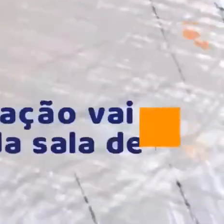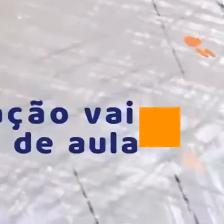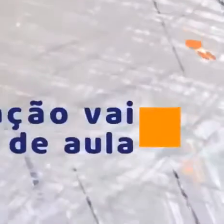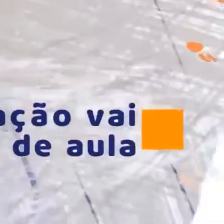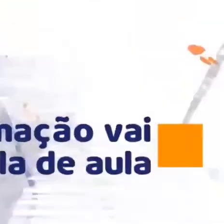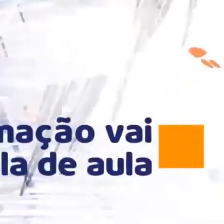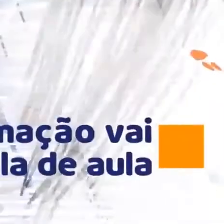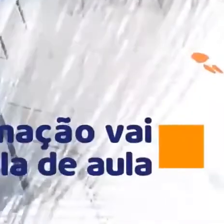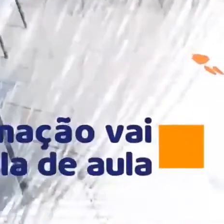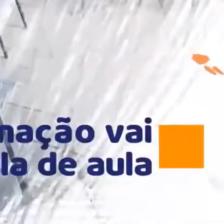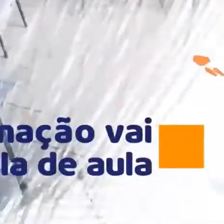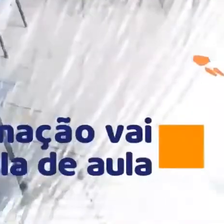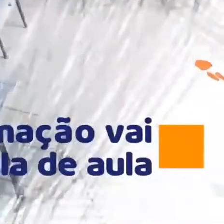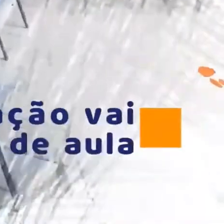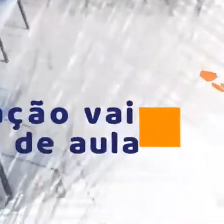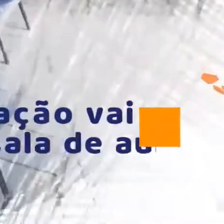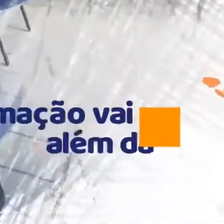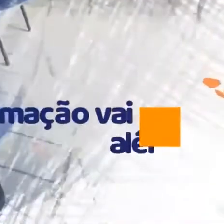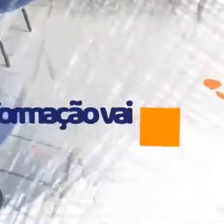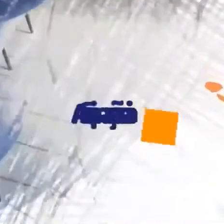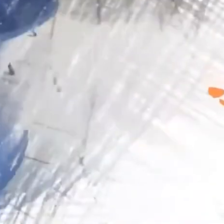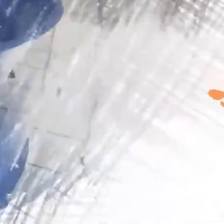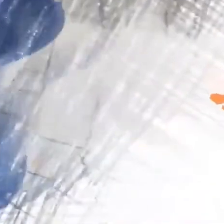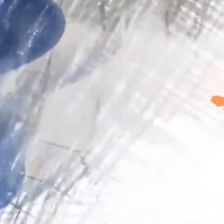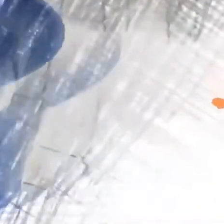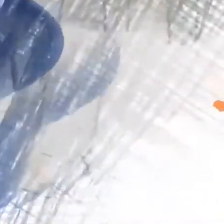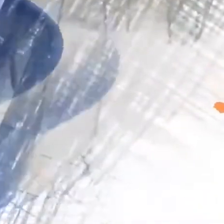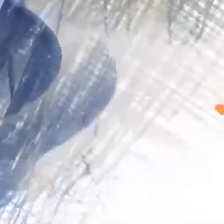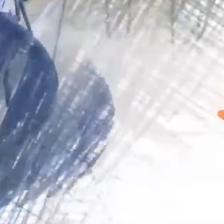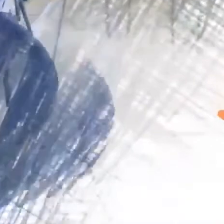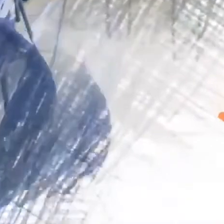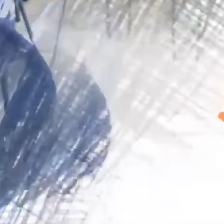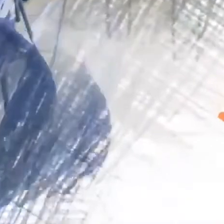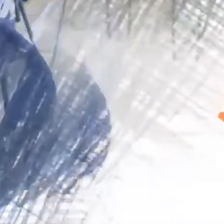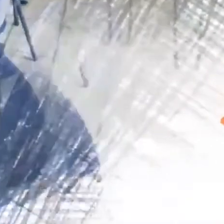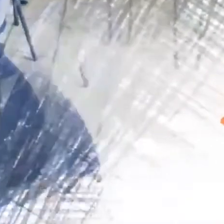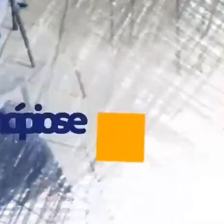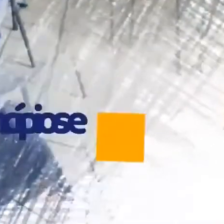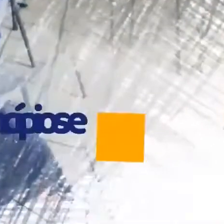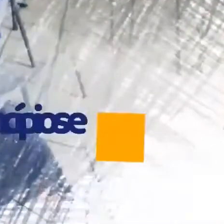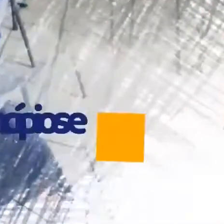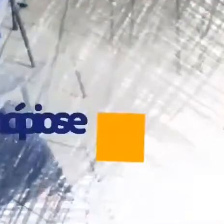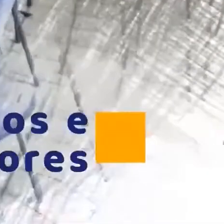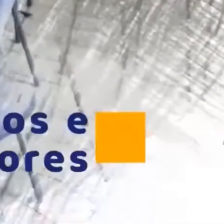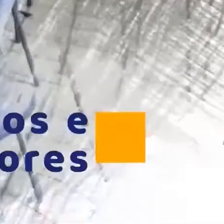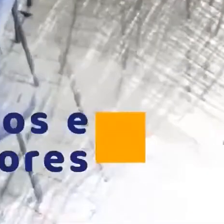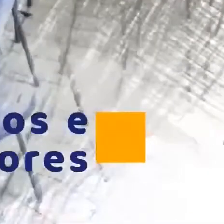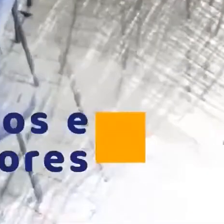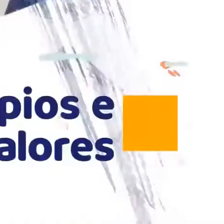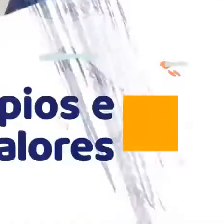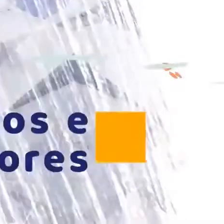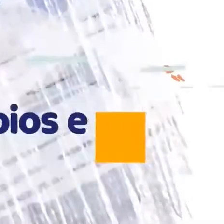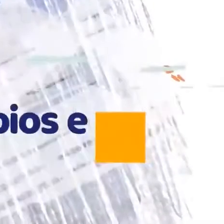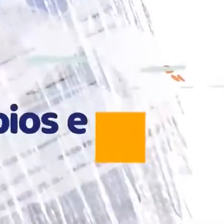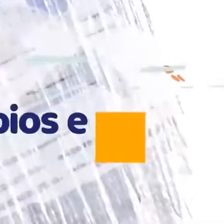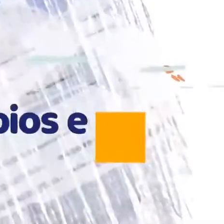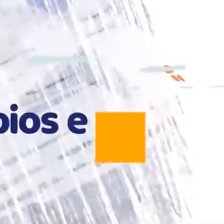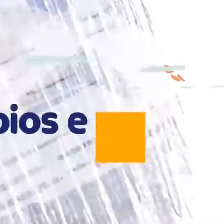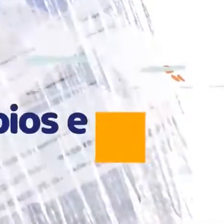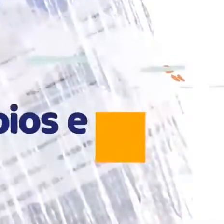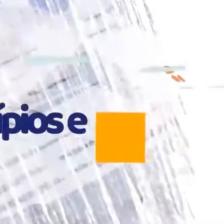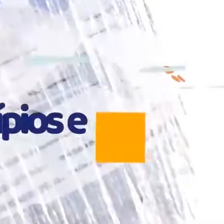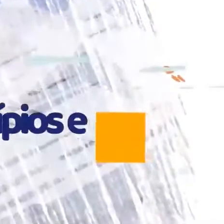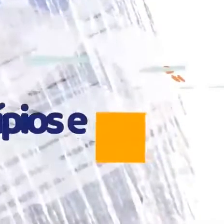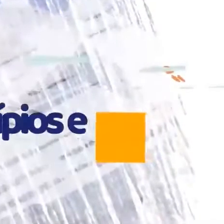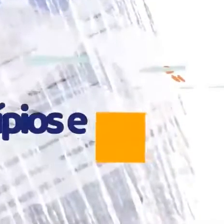Aqui a formação vai além da sala de aula. O nosso foco é formar cidadãos éticos com princípios e valores bem fundamentados.